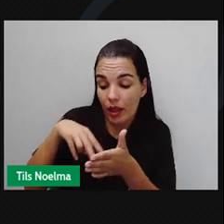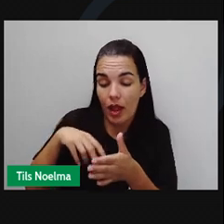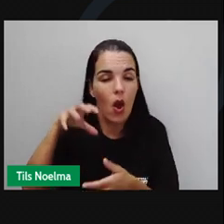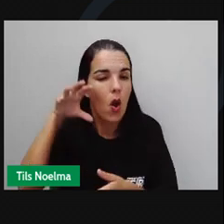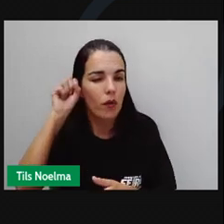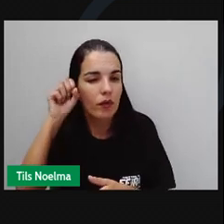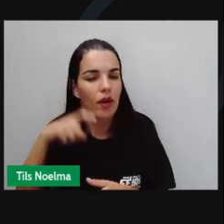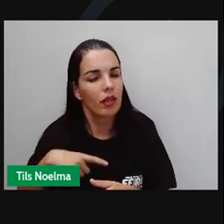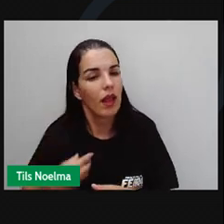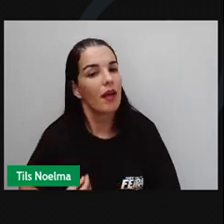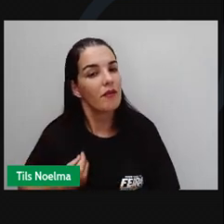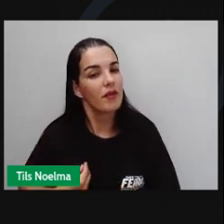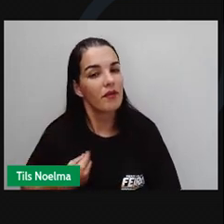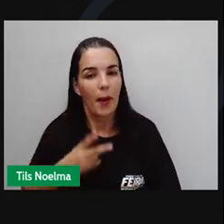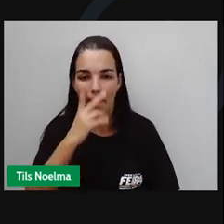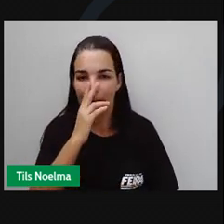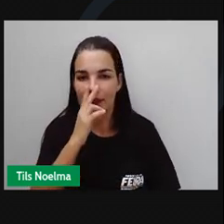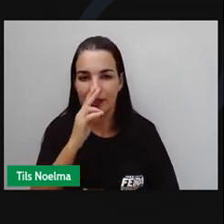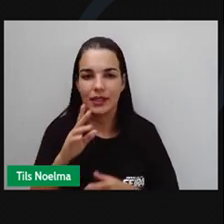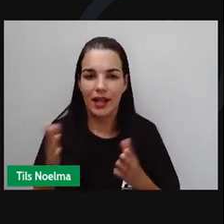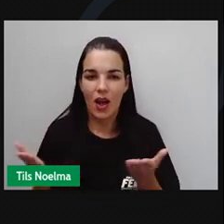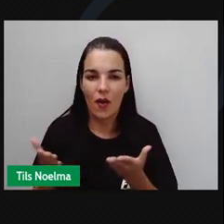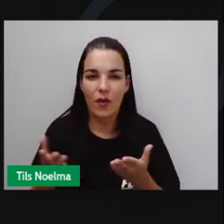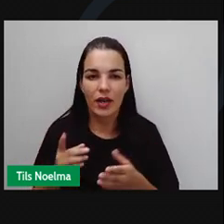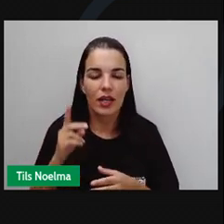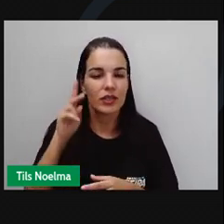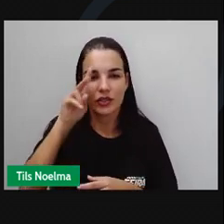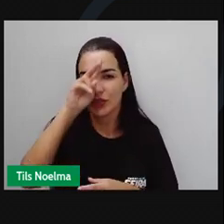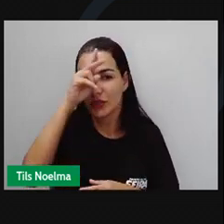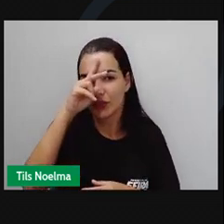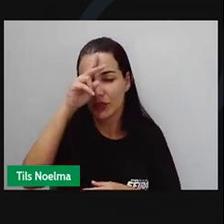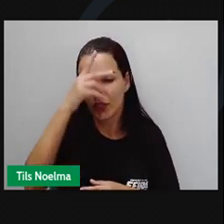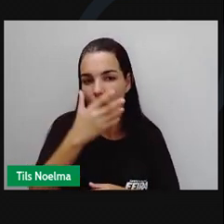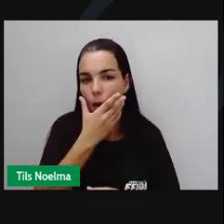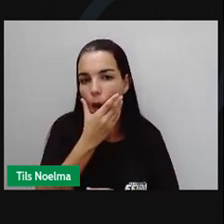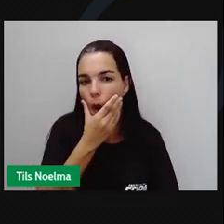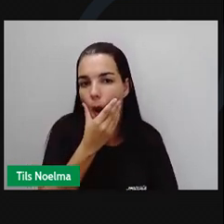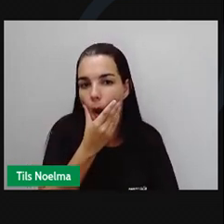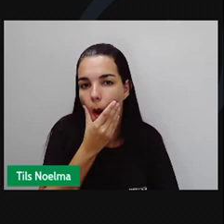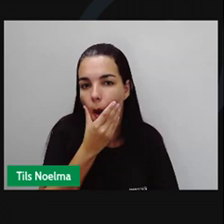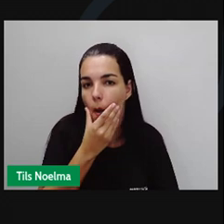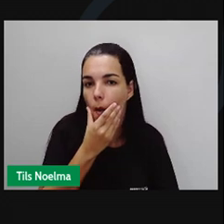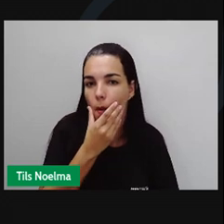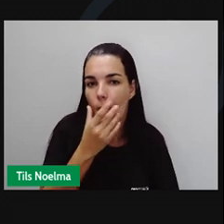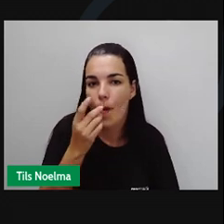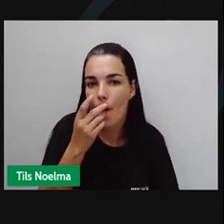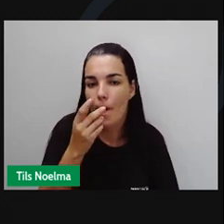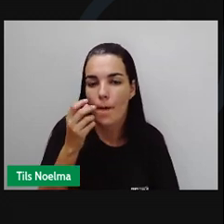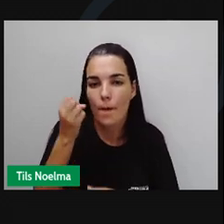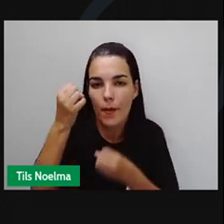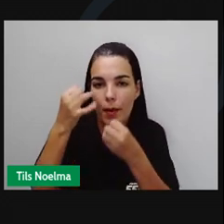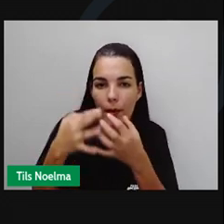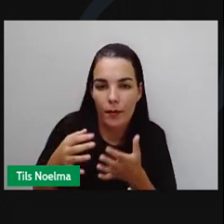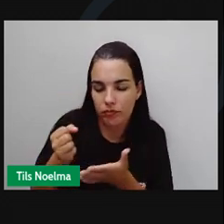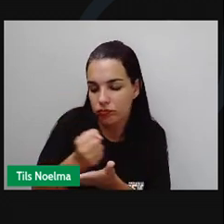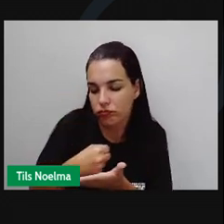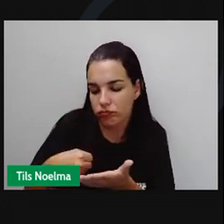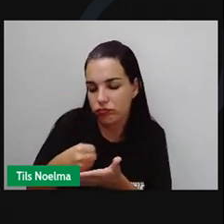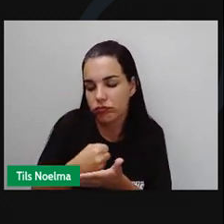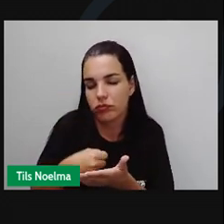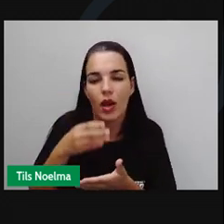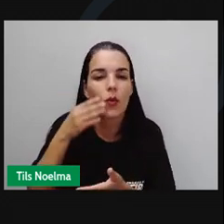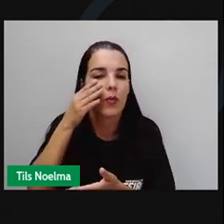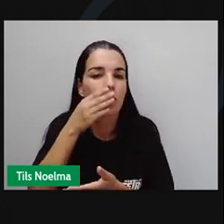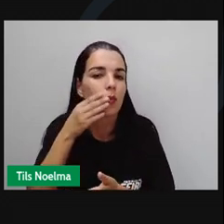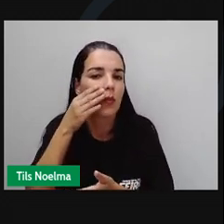não é verdade? Vamos agora ouvir uma história que se chama O Mingau Doce. Era uma